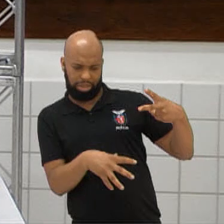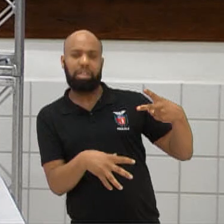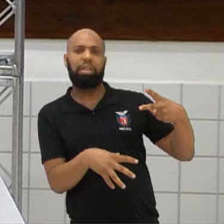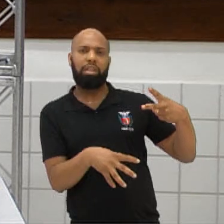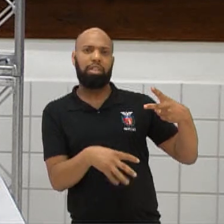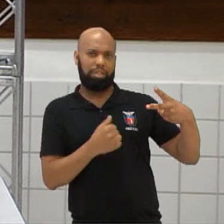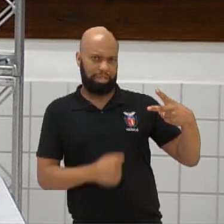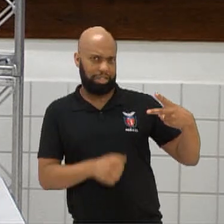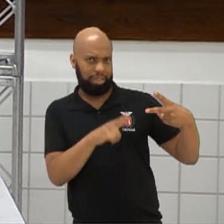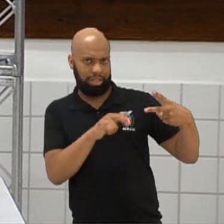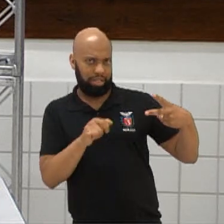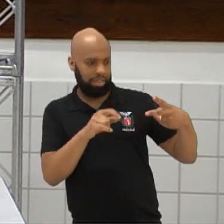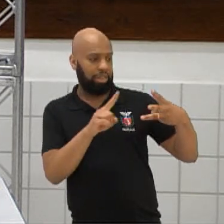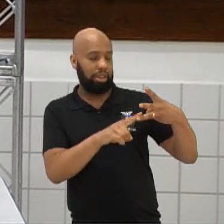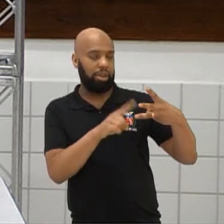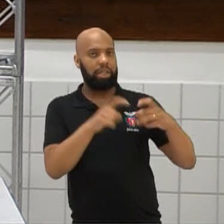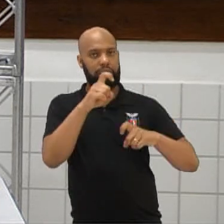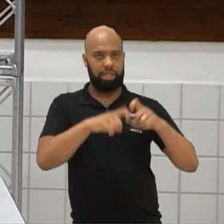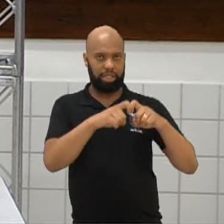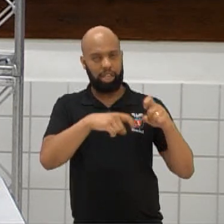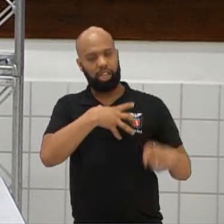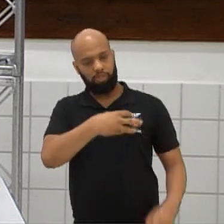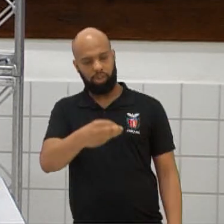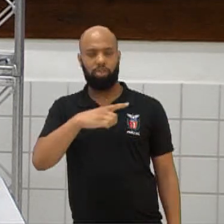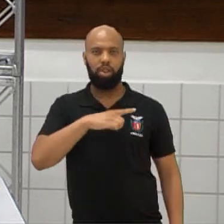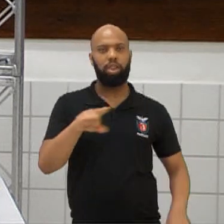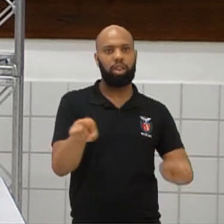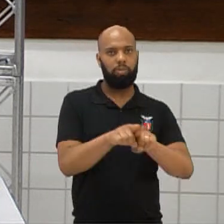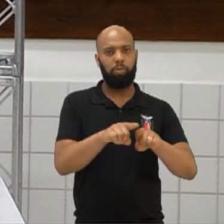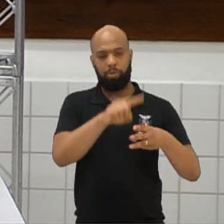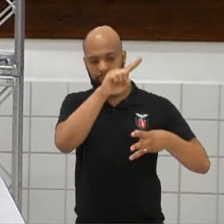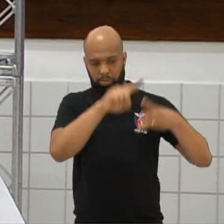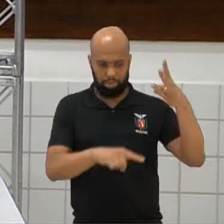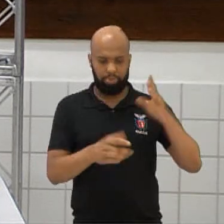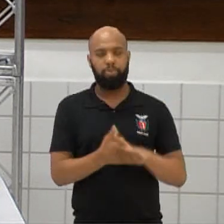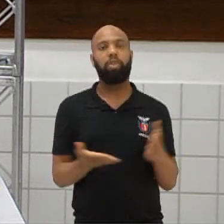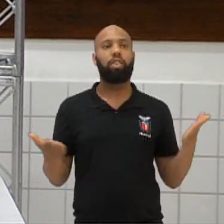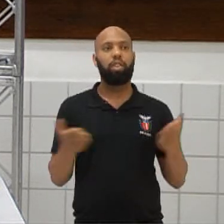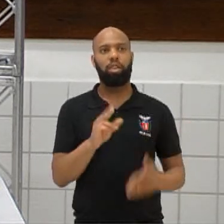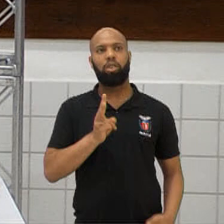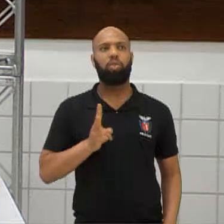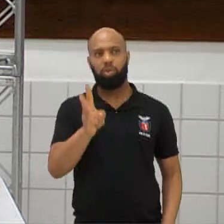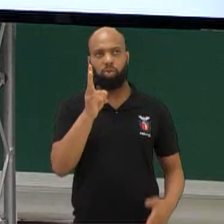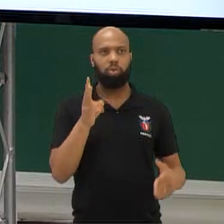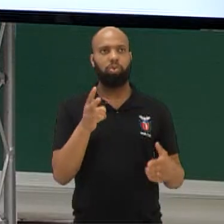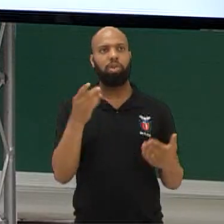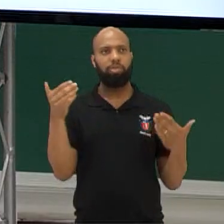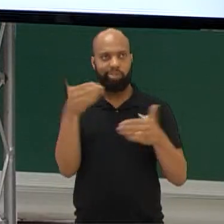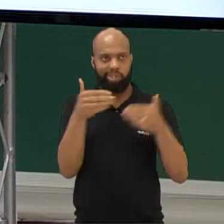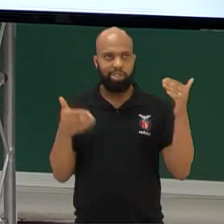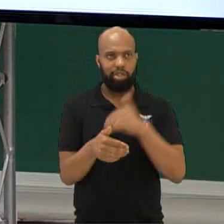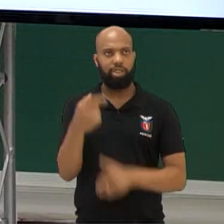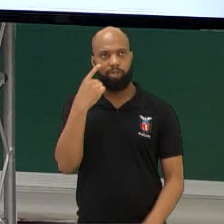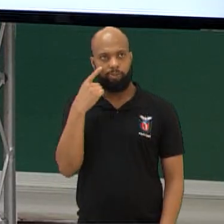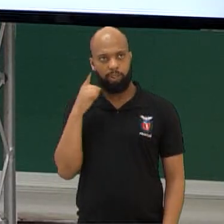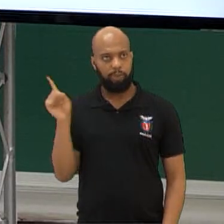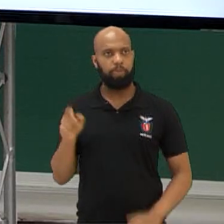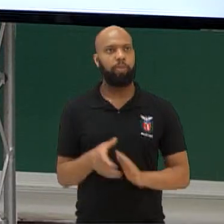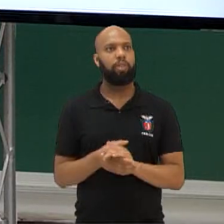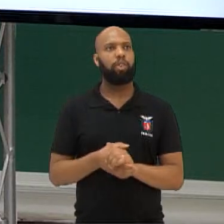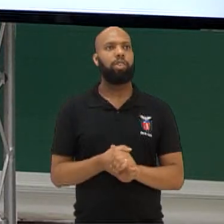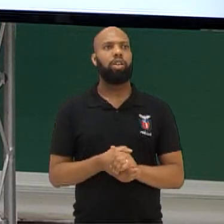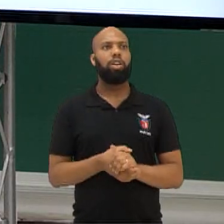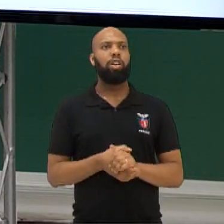excretor, digestório e reprodutor. Belezinha? Então, vamos dar sequência nos slides.